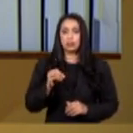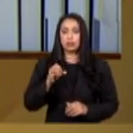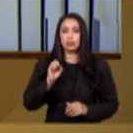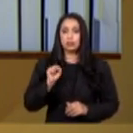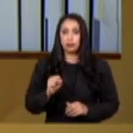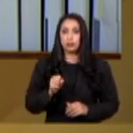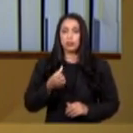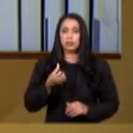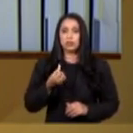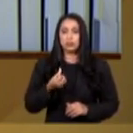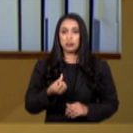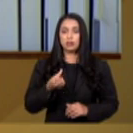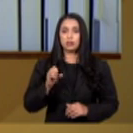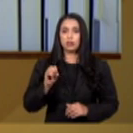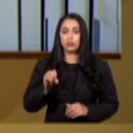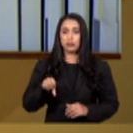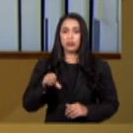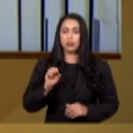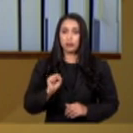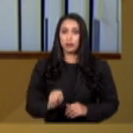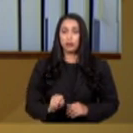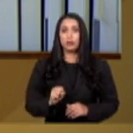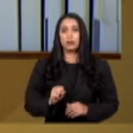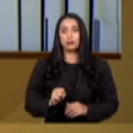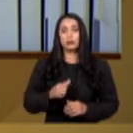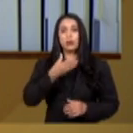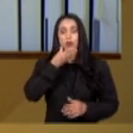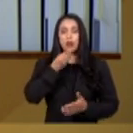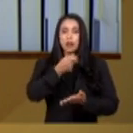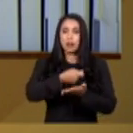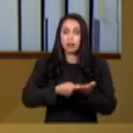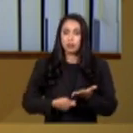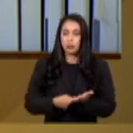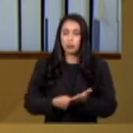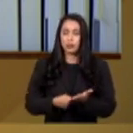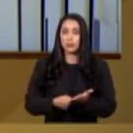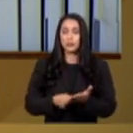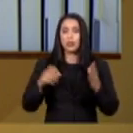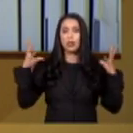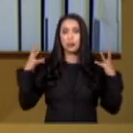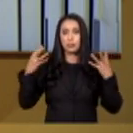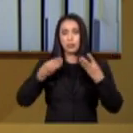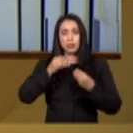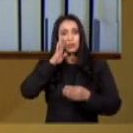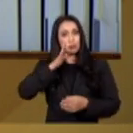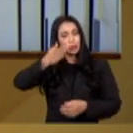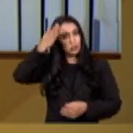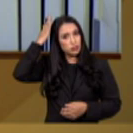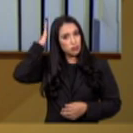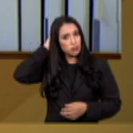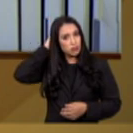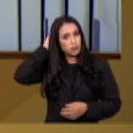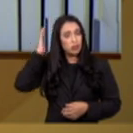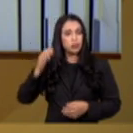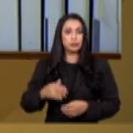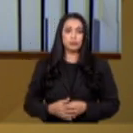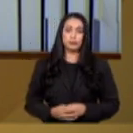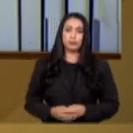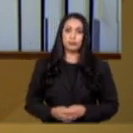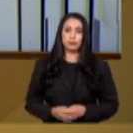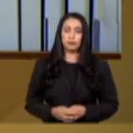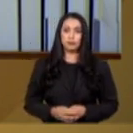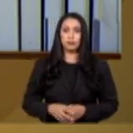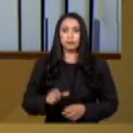1898 de relatoria do ministro marco aurélio sendo recorrente a união recorrido é de abdalla